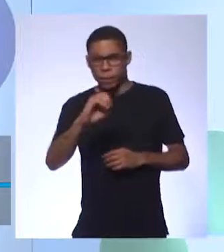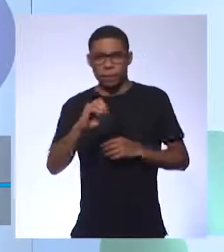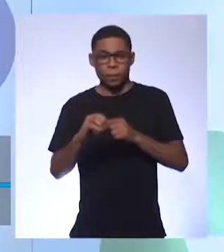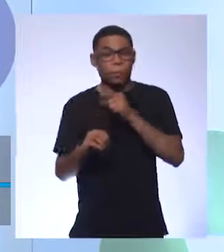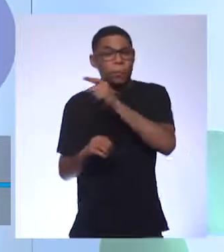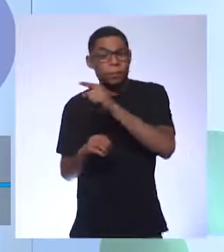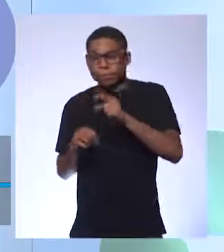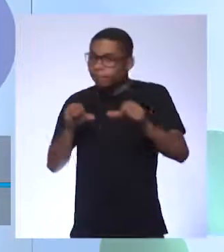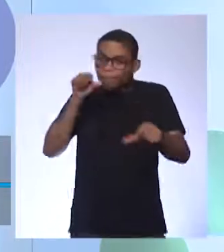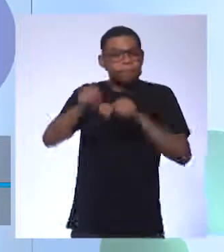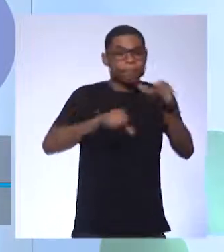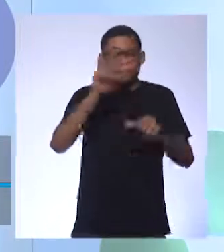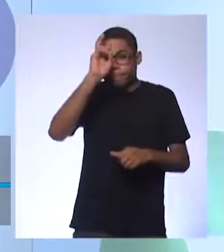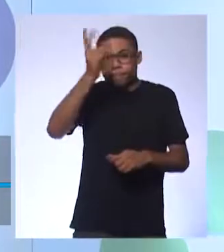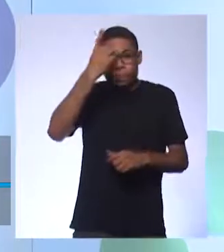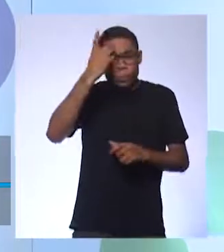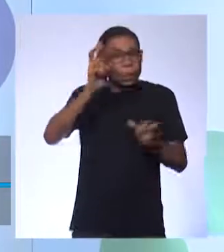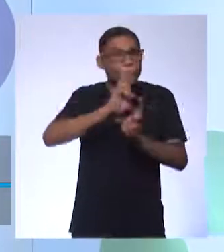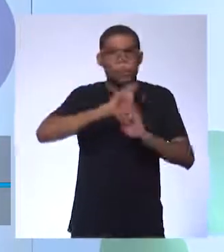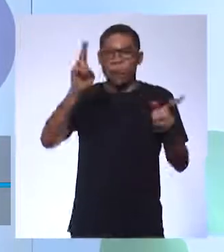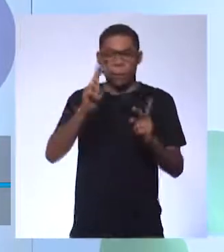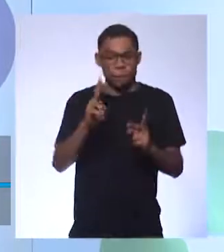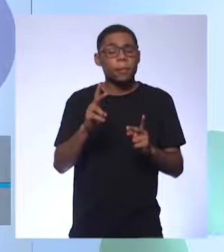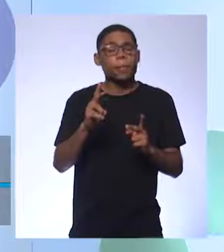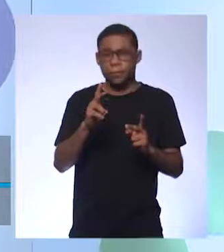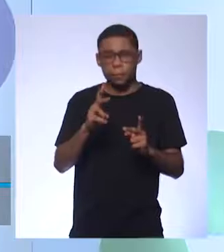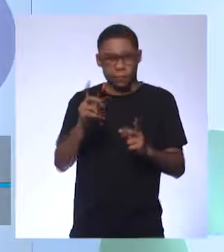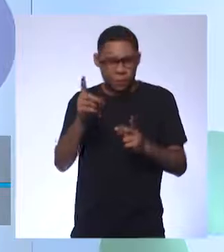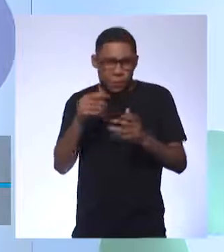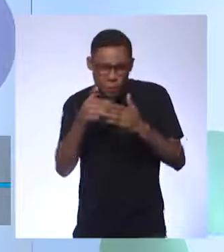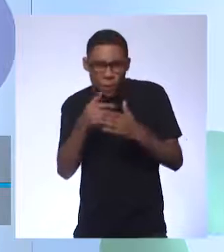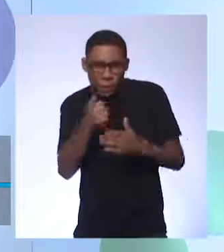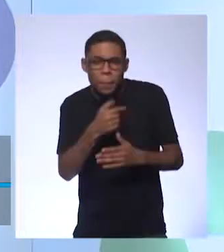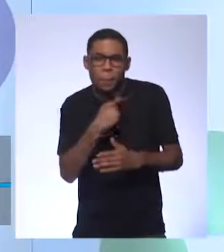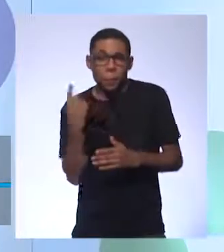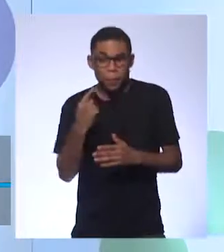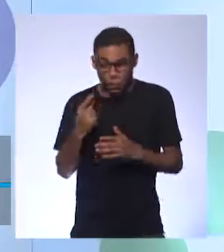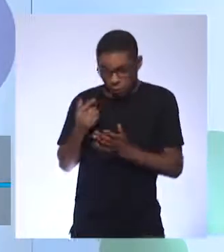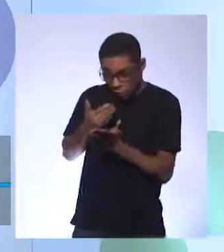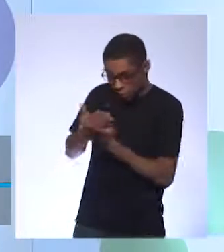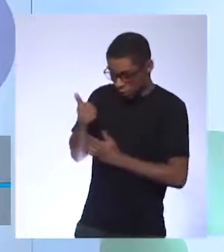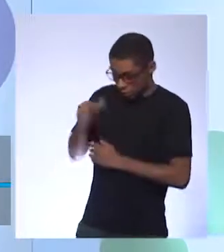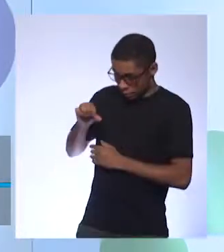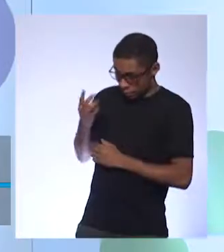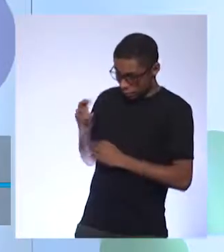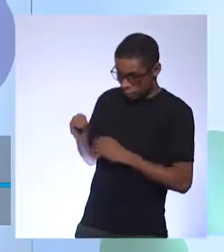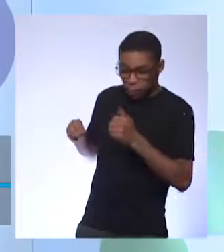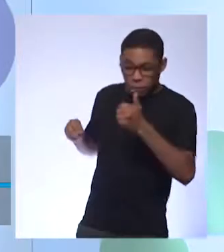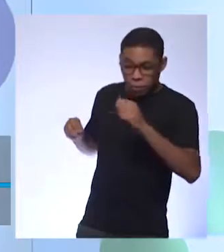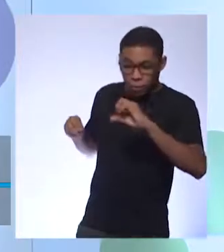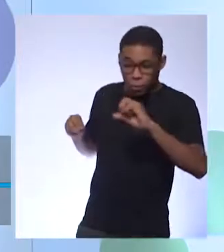primeiro. Então, dentro do estilo dele, foi se renovando, se refazendo, se reestruturando, né?